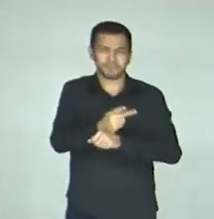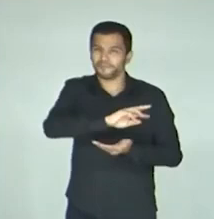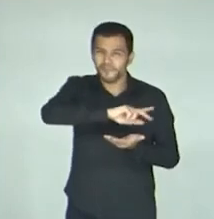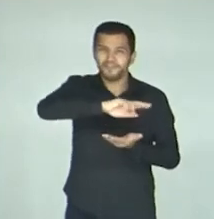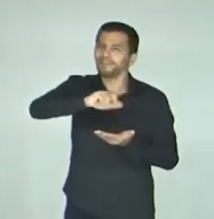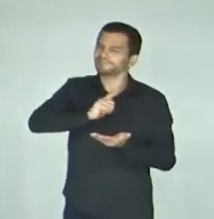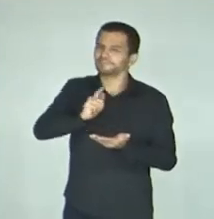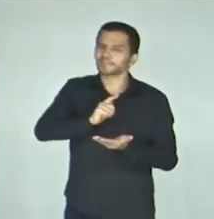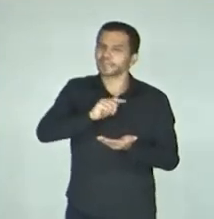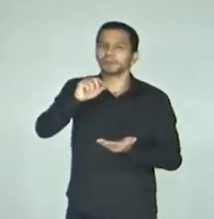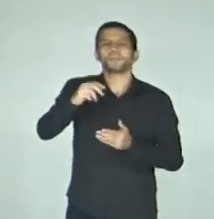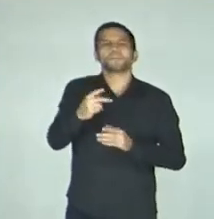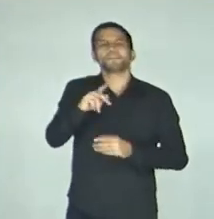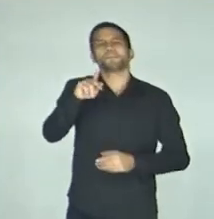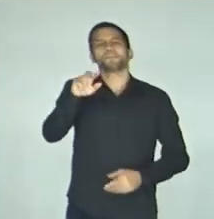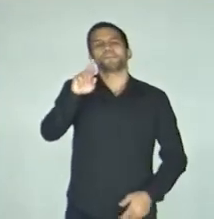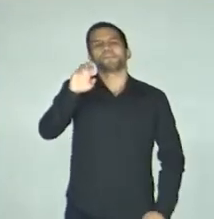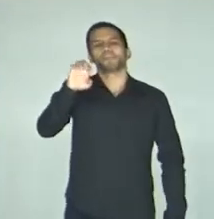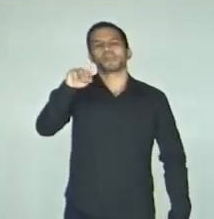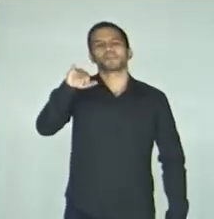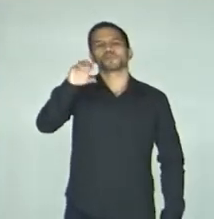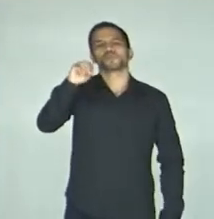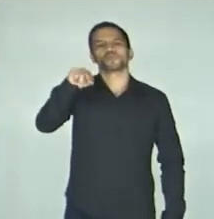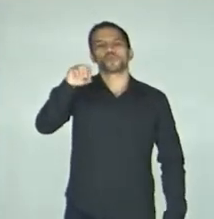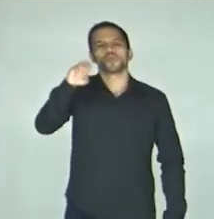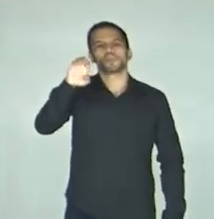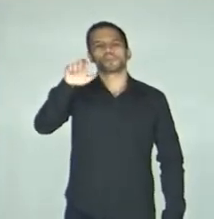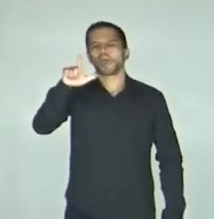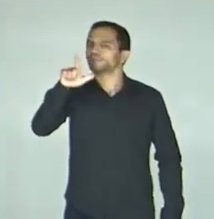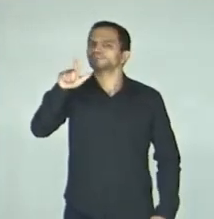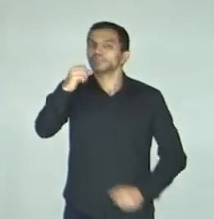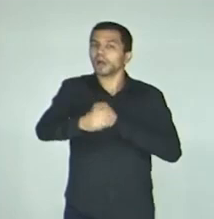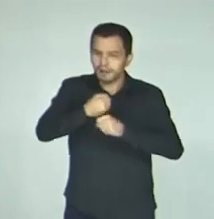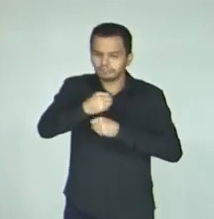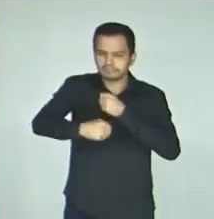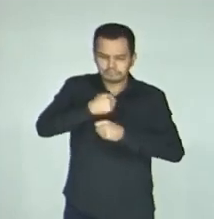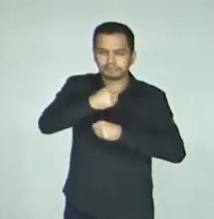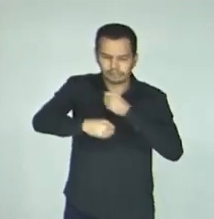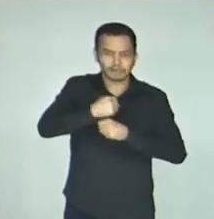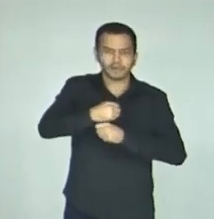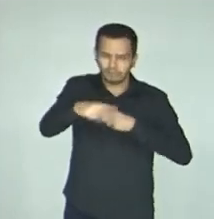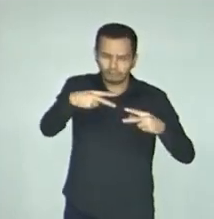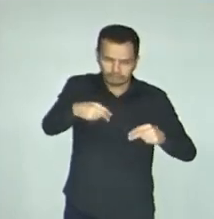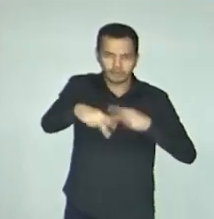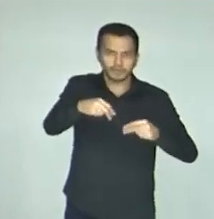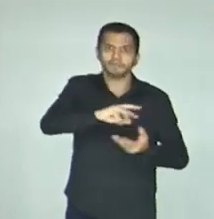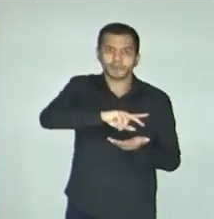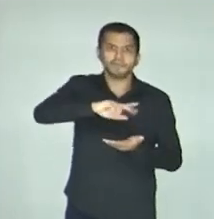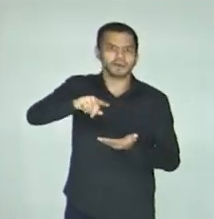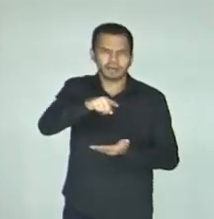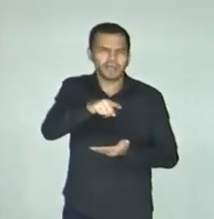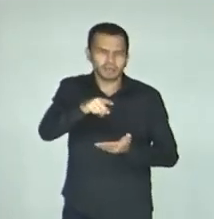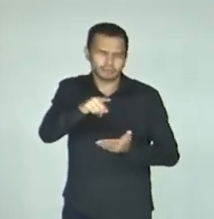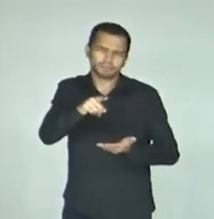quantas bençãos esse povo produziu para o mundo porque por causa de progresso de Deus não é mesmo né mérito deles não